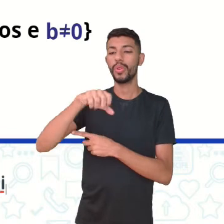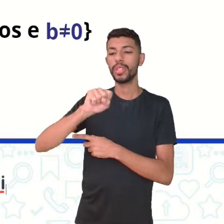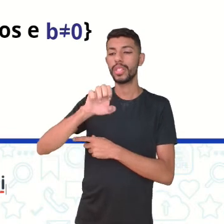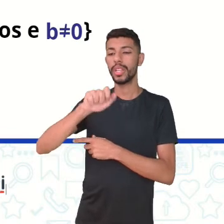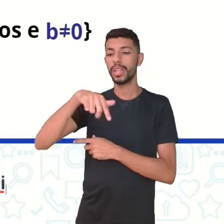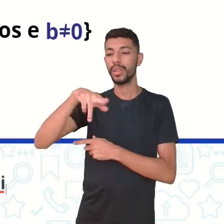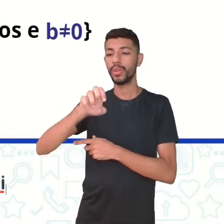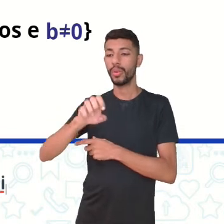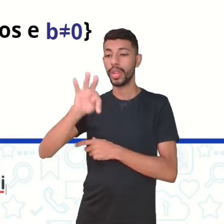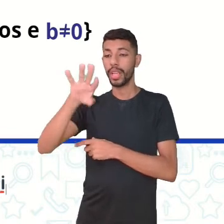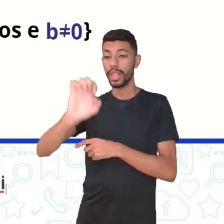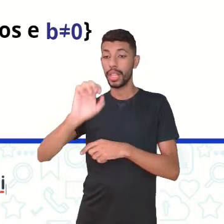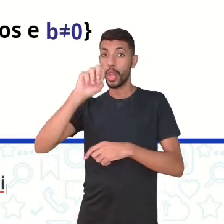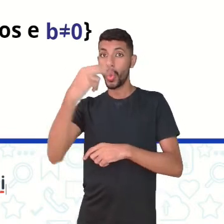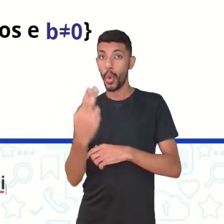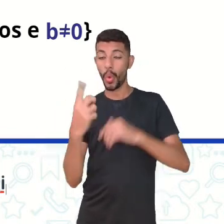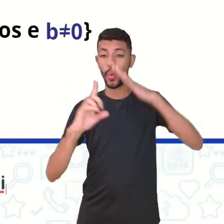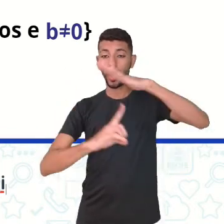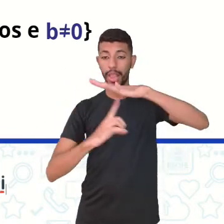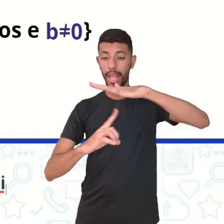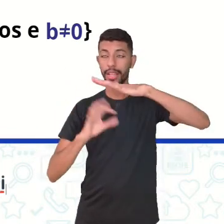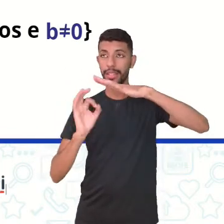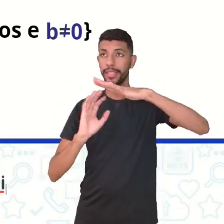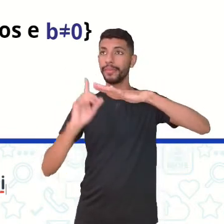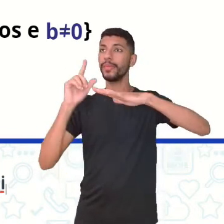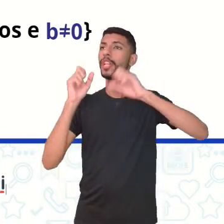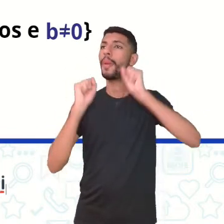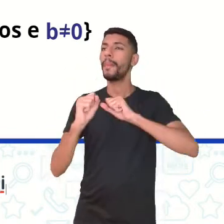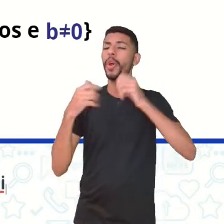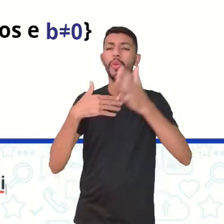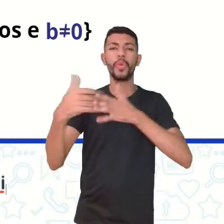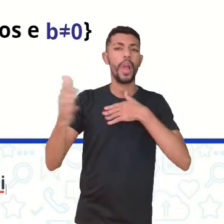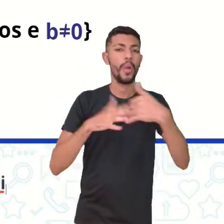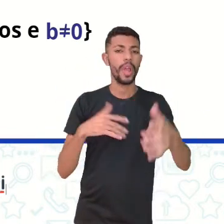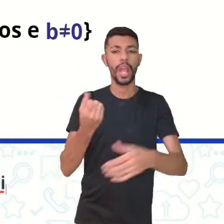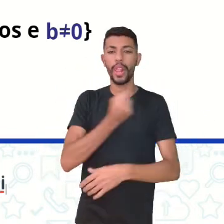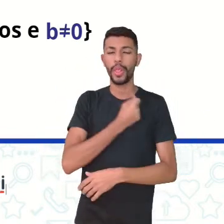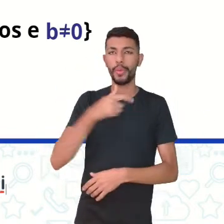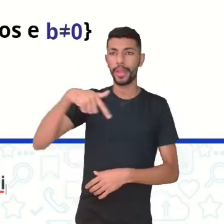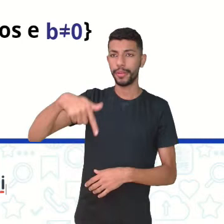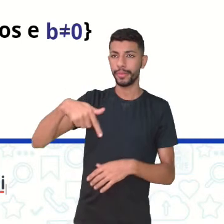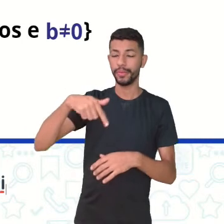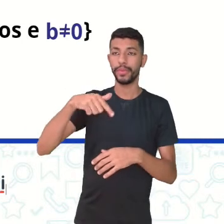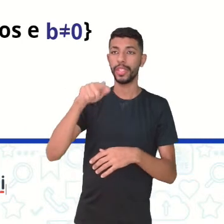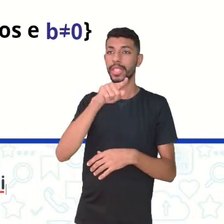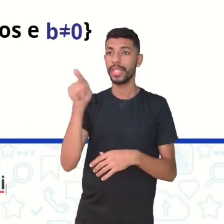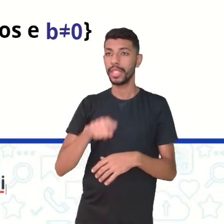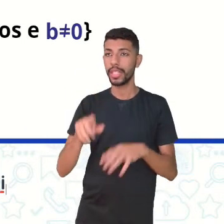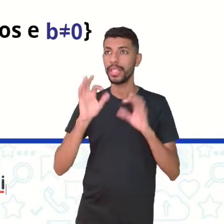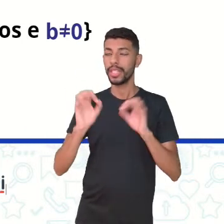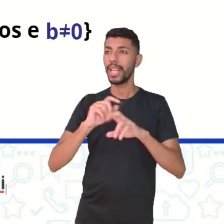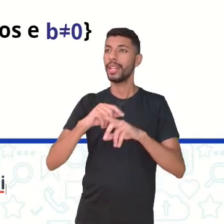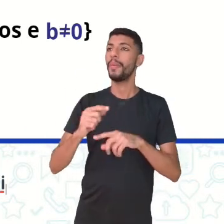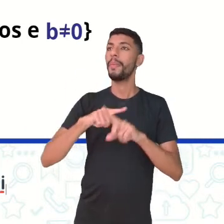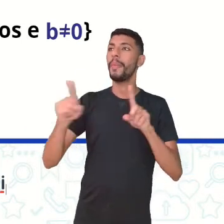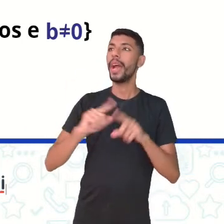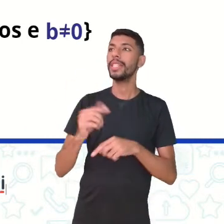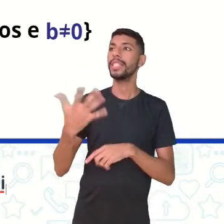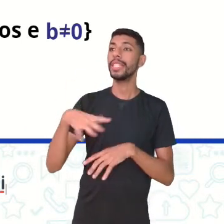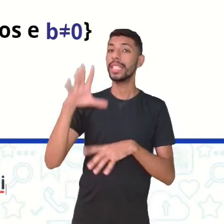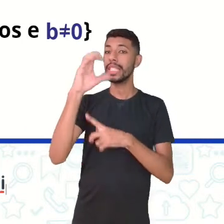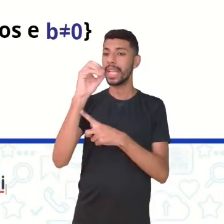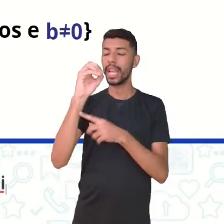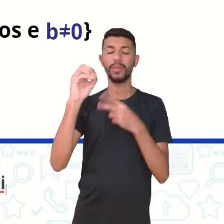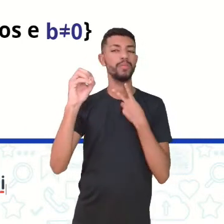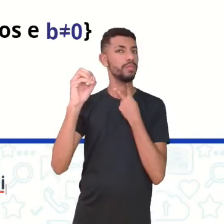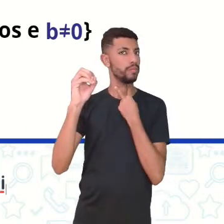no caso de uma fração, ele pode ser qualquer número inteiro, sendo que ele não pode ser o númerozinho zero, tá? Porque, como eu falei